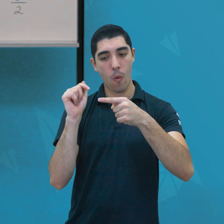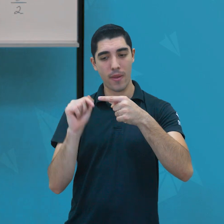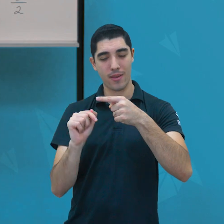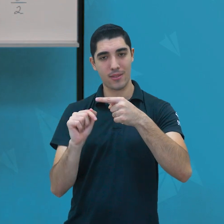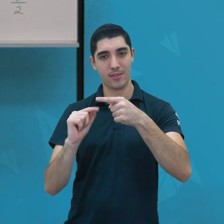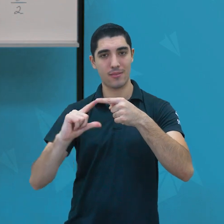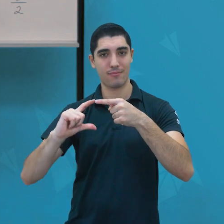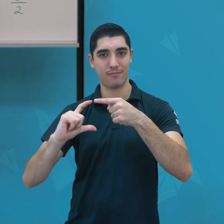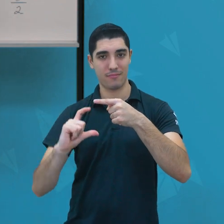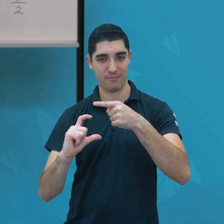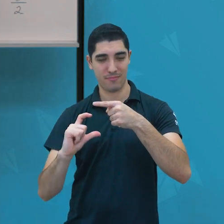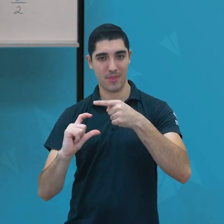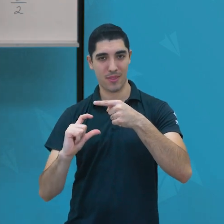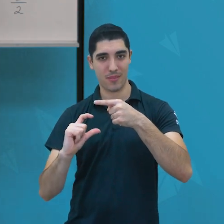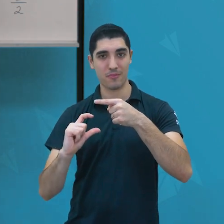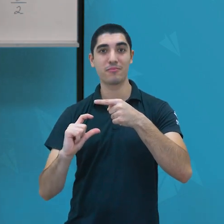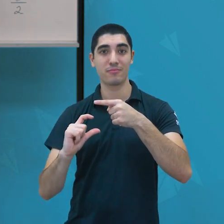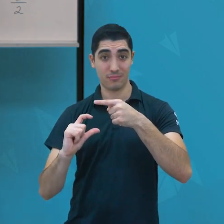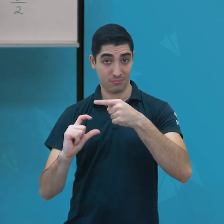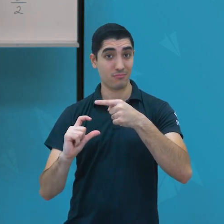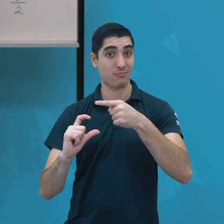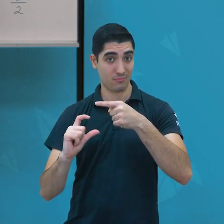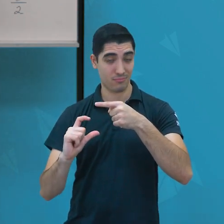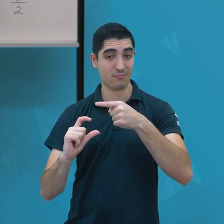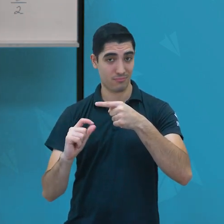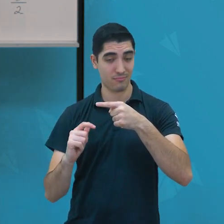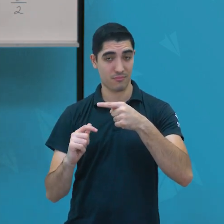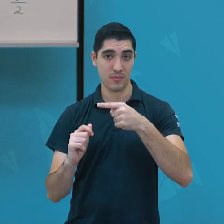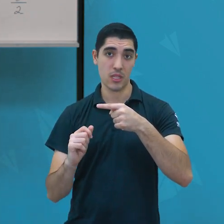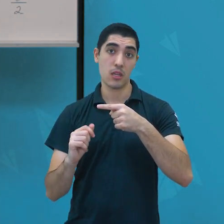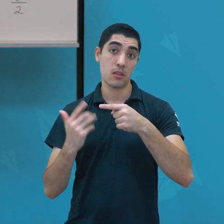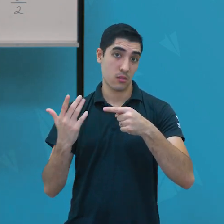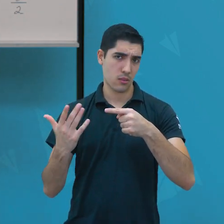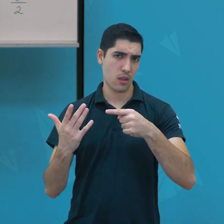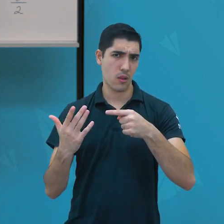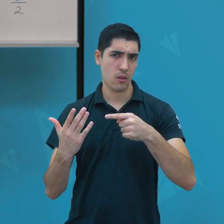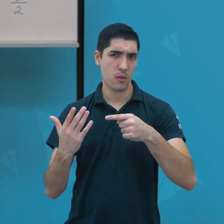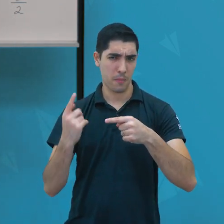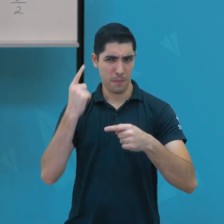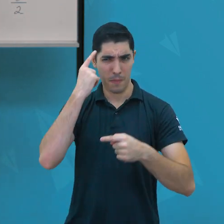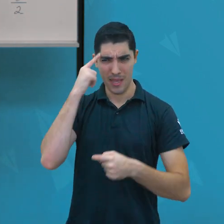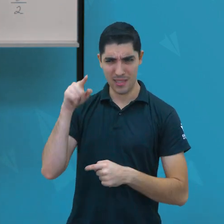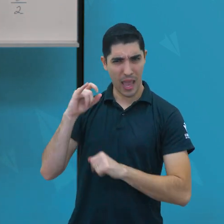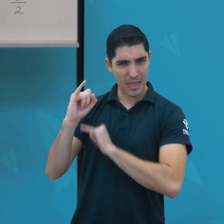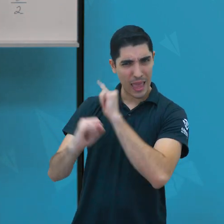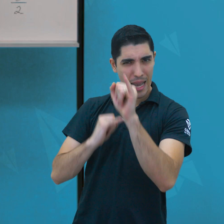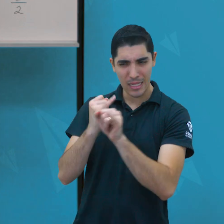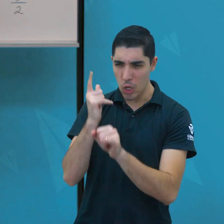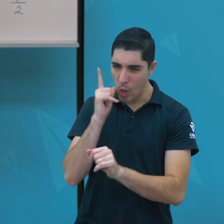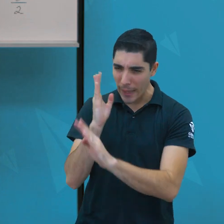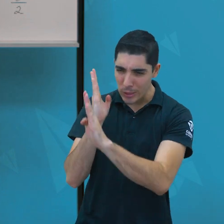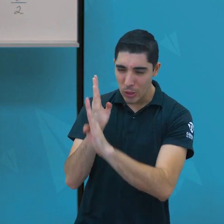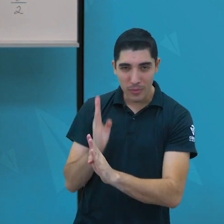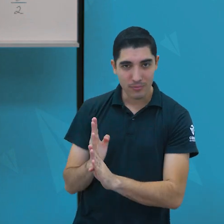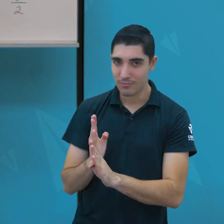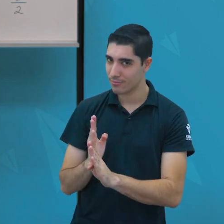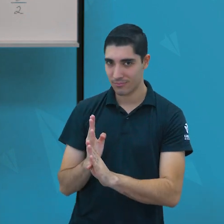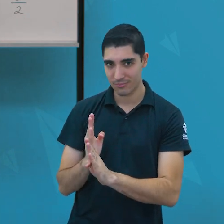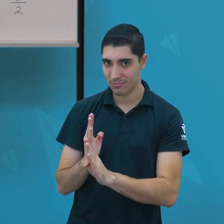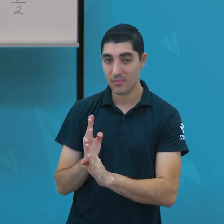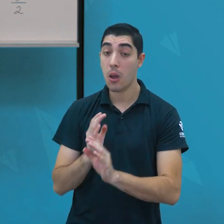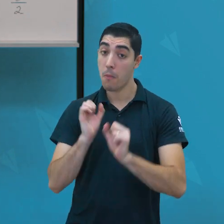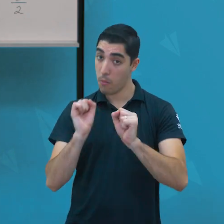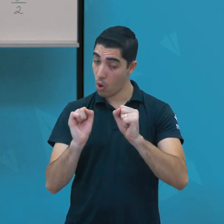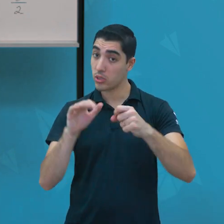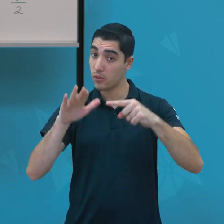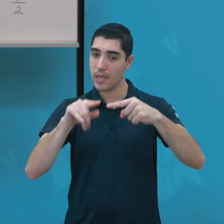ou igual o denominador, tá? Também tem essa partezinha. Nem todo material da internet você vai ver isso, tá? Esse